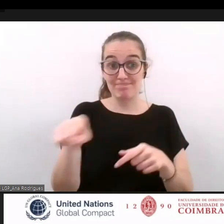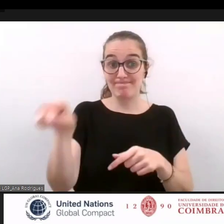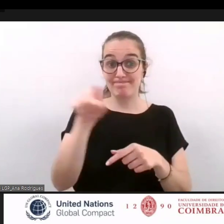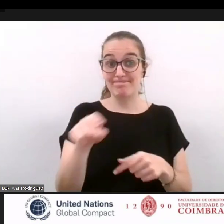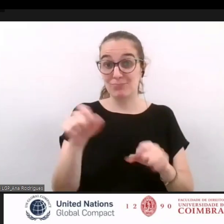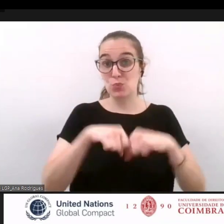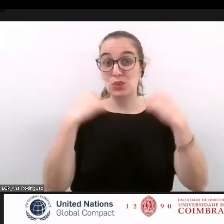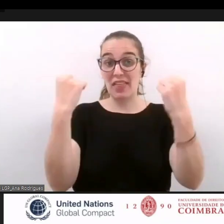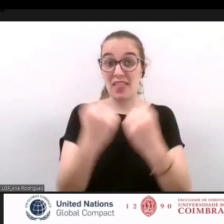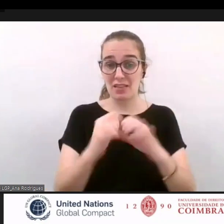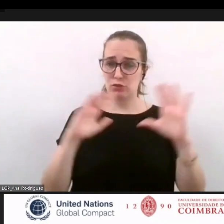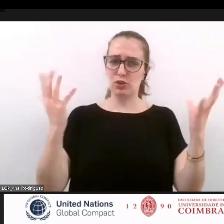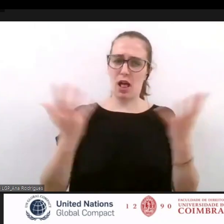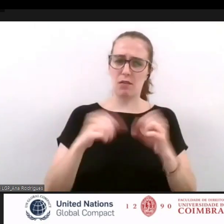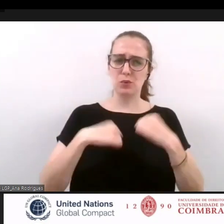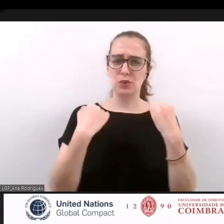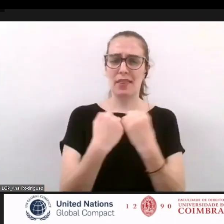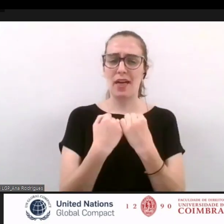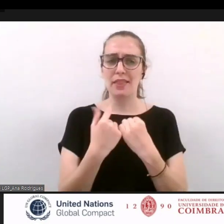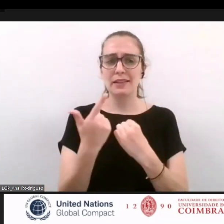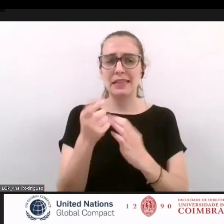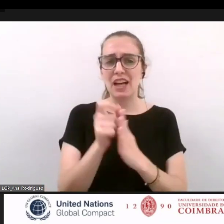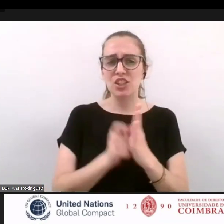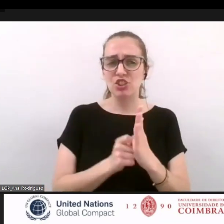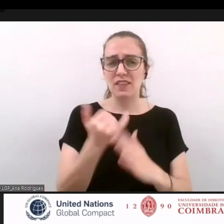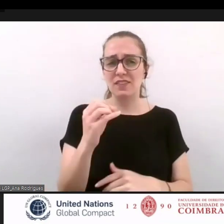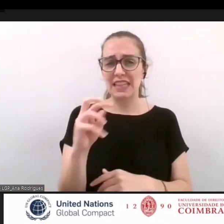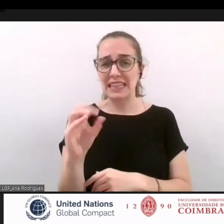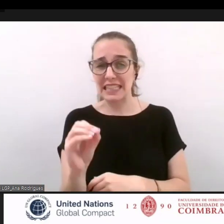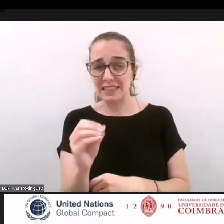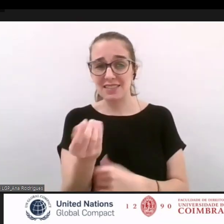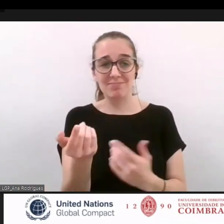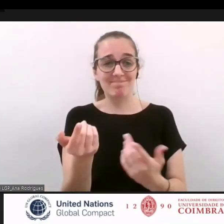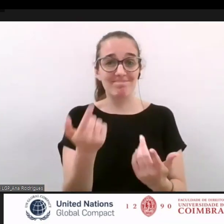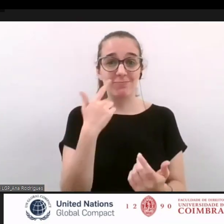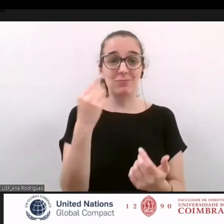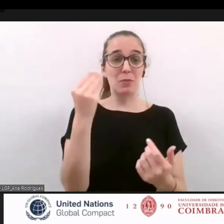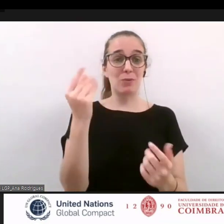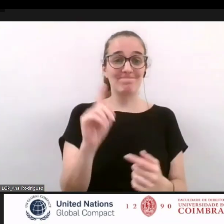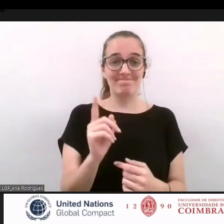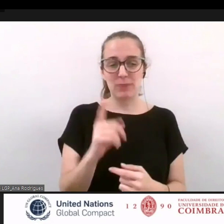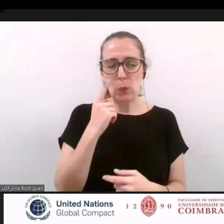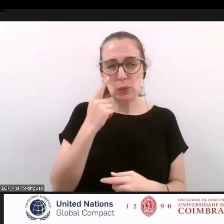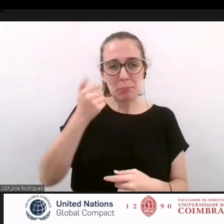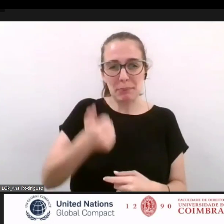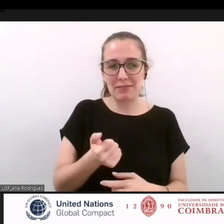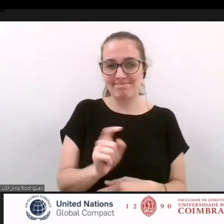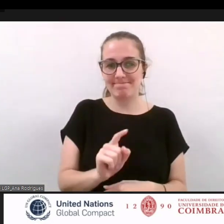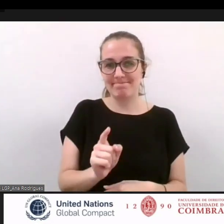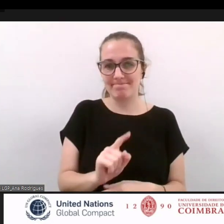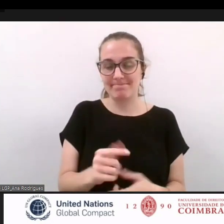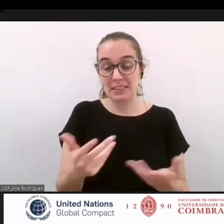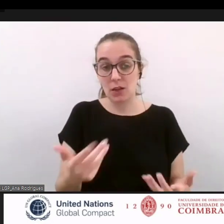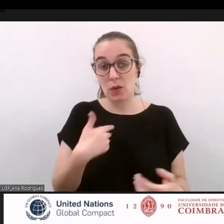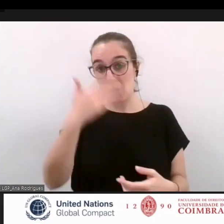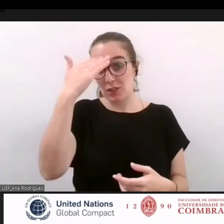na sociedade em geral esta agenda e estes objetivos são ainda pouco conhecidos e de que, obviamente, para que